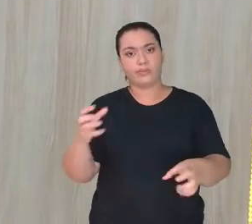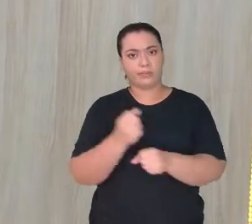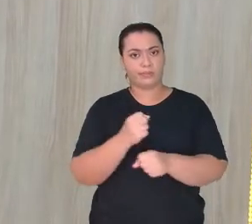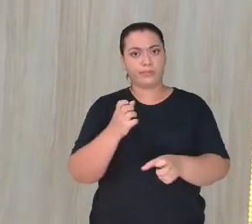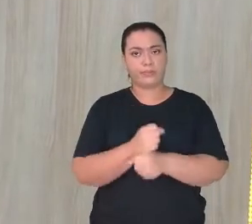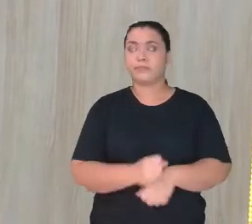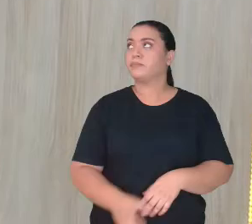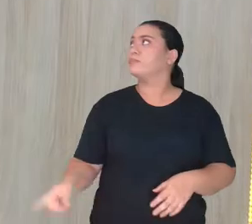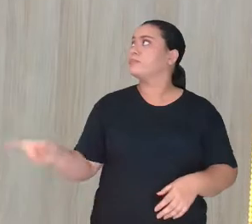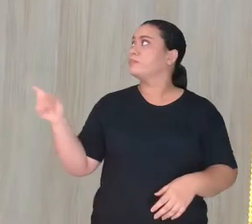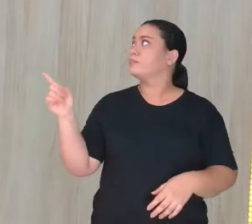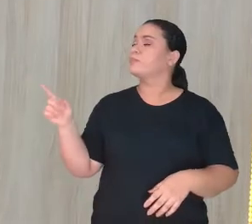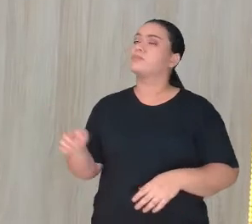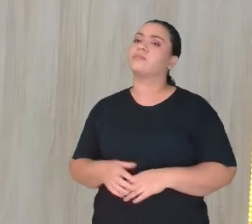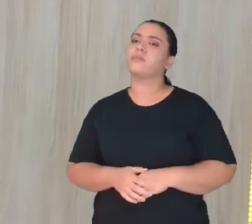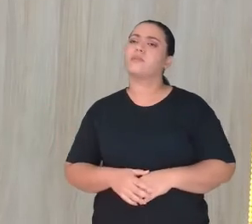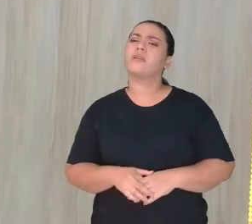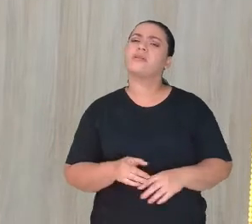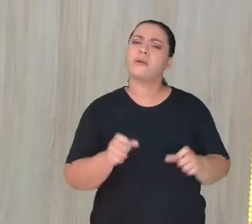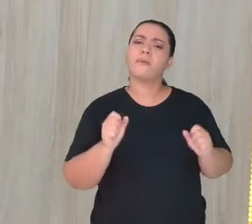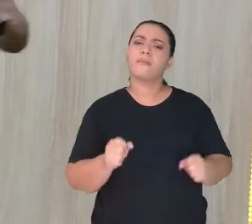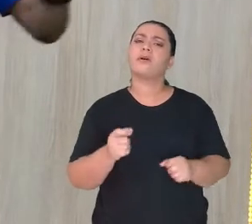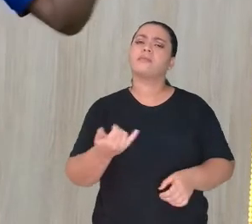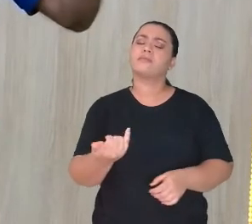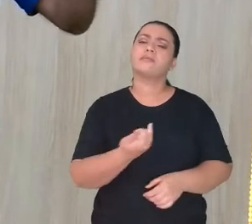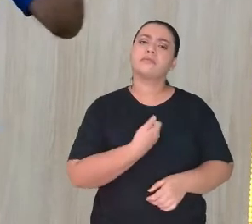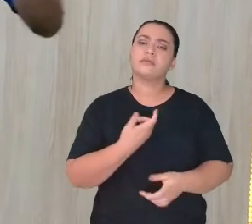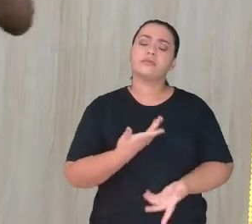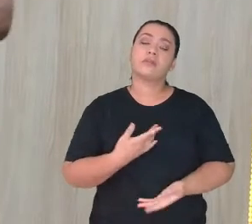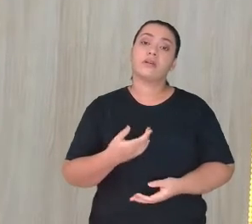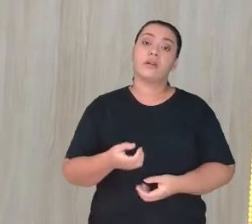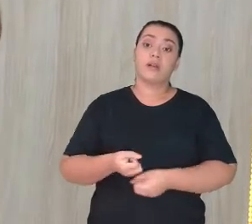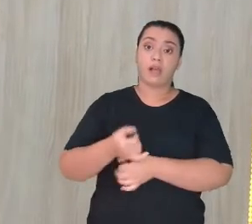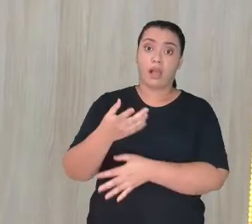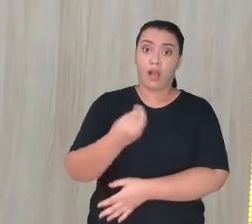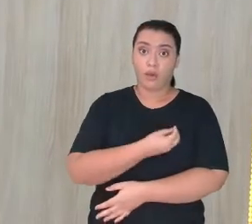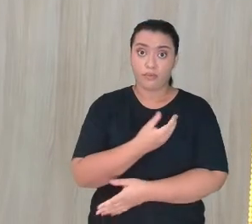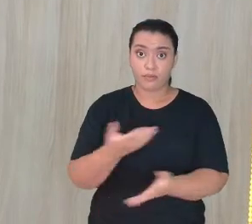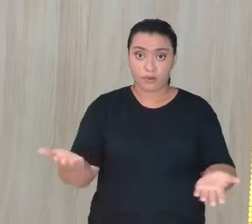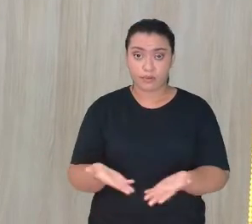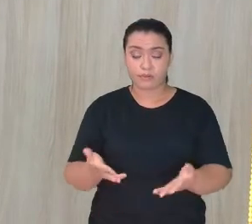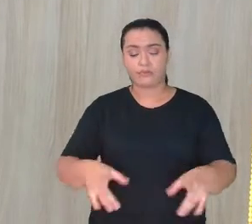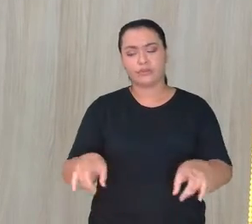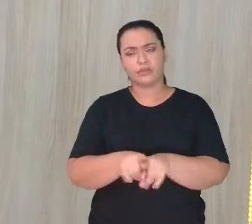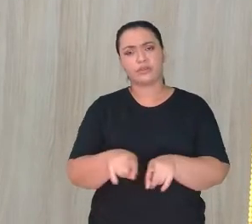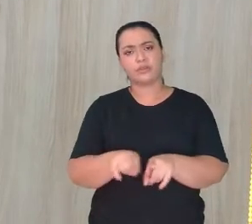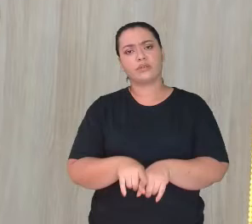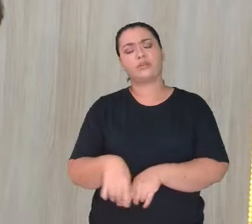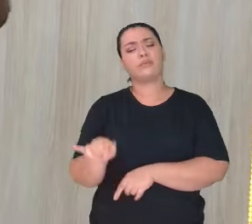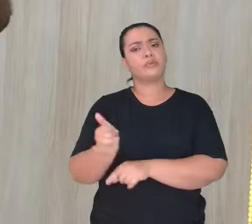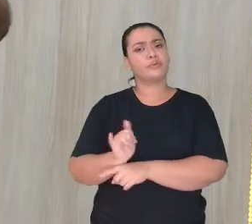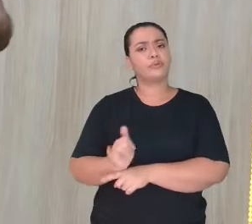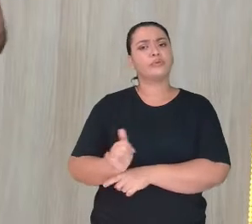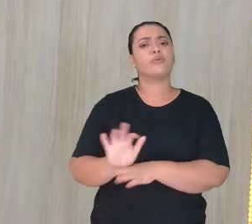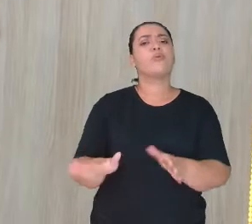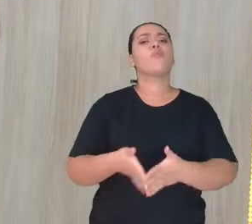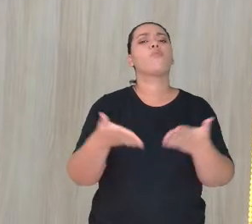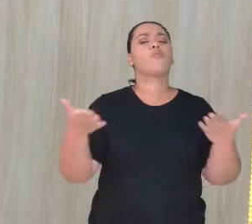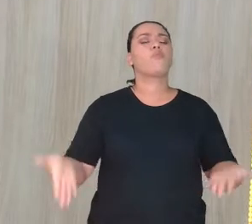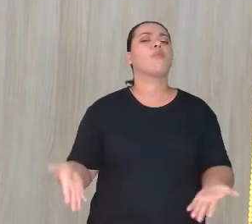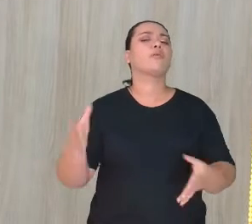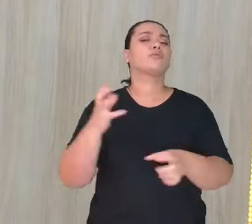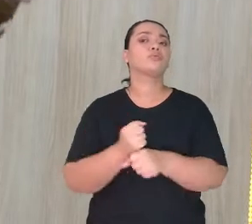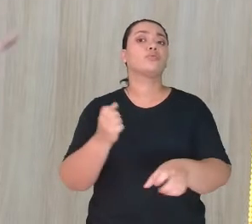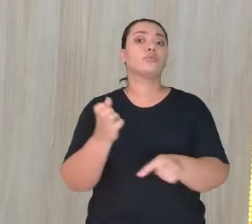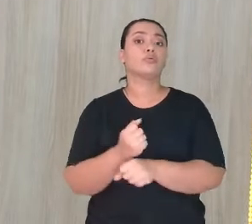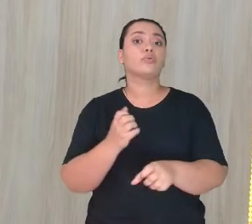aí, para fazer isso, você pode botar nos comentários, tanto aqui, quem está ao vivo comigo, quem está no YouTube também pode botar aí, qual seria o total, a